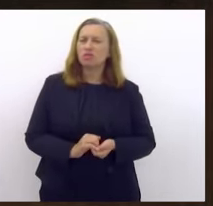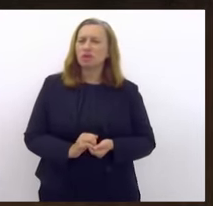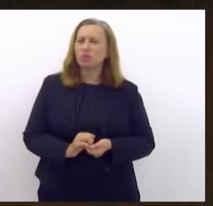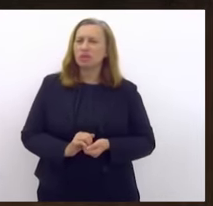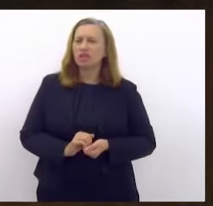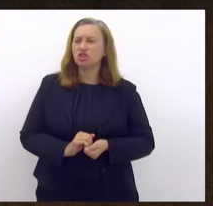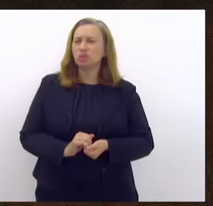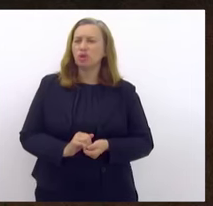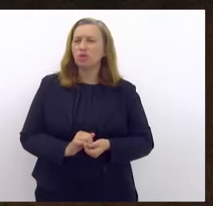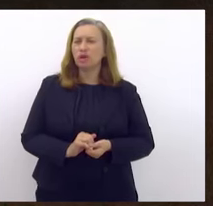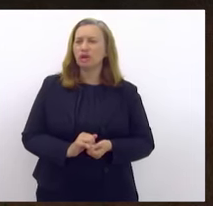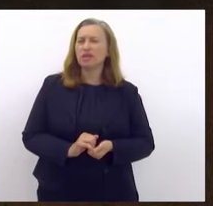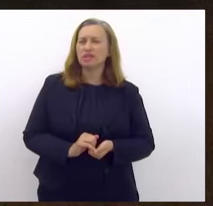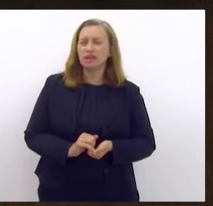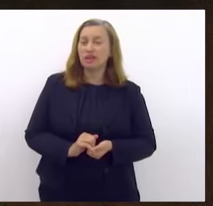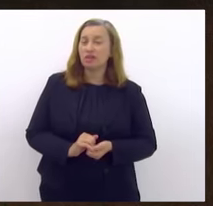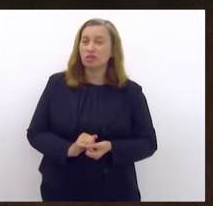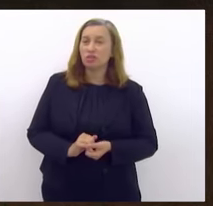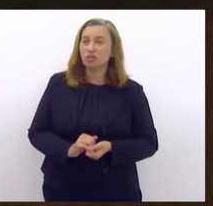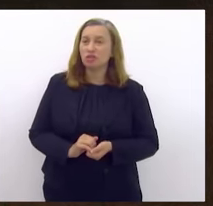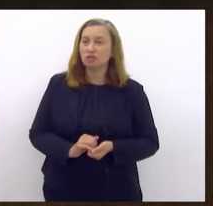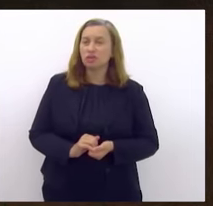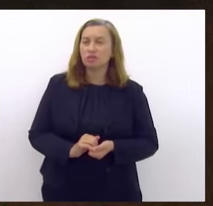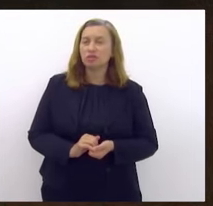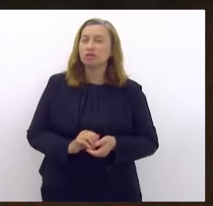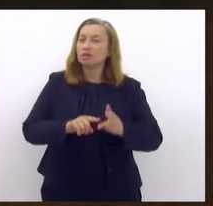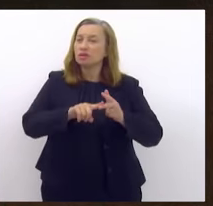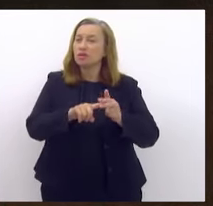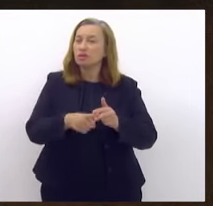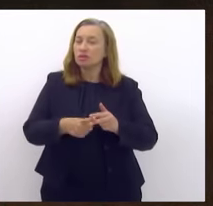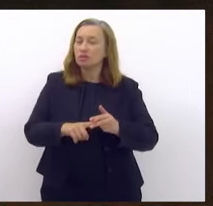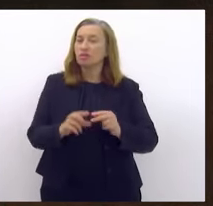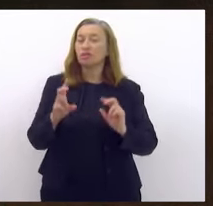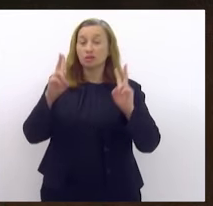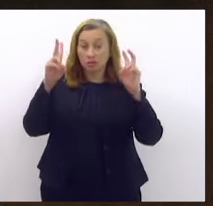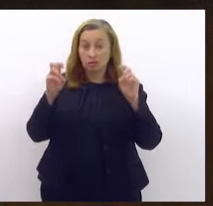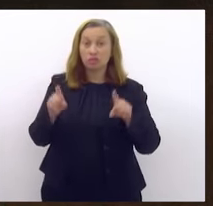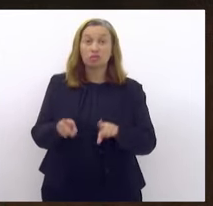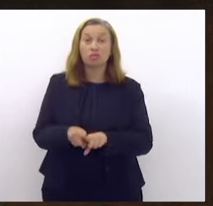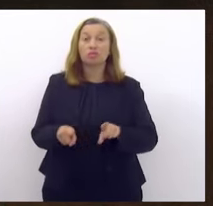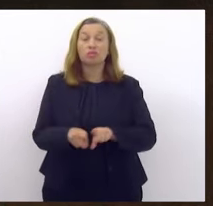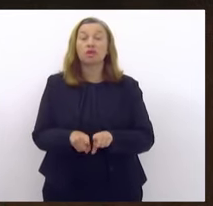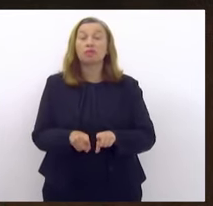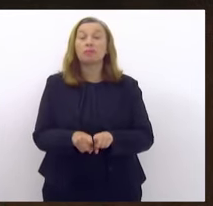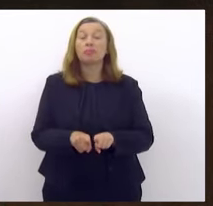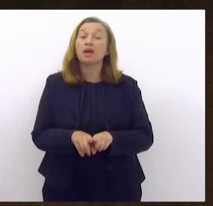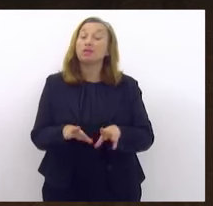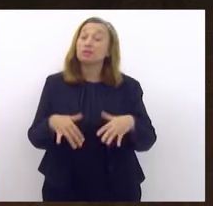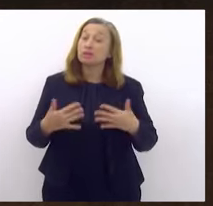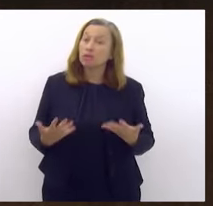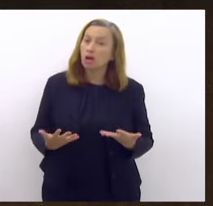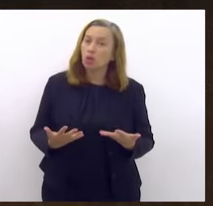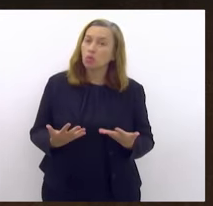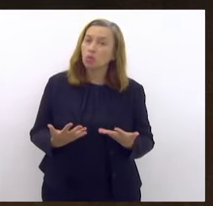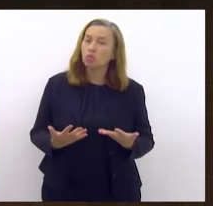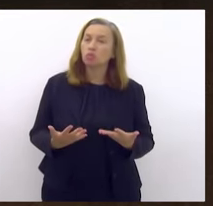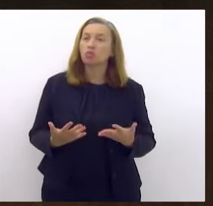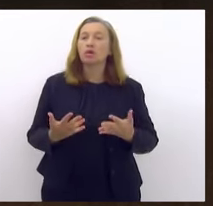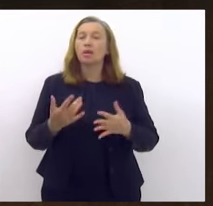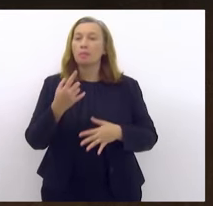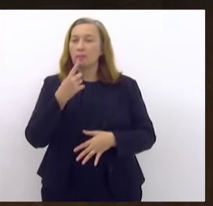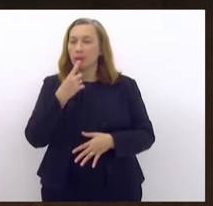tem um enfrentamento da norma que vai regulamentar essa questão também. Então, estamos numa véspera de